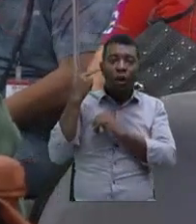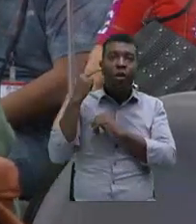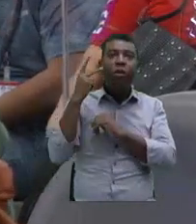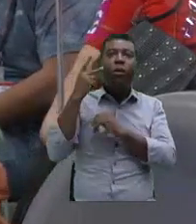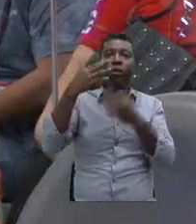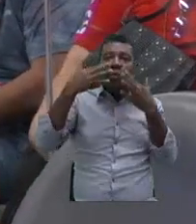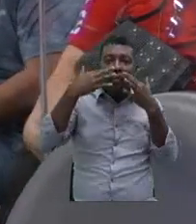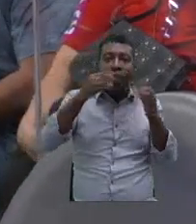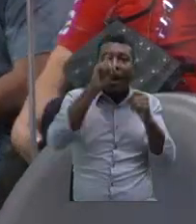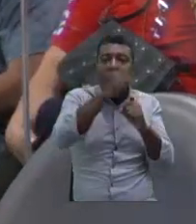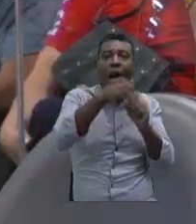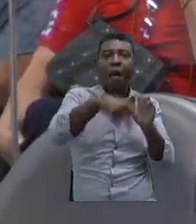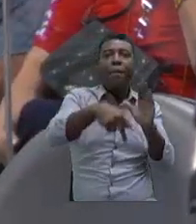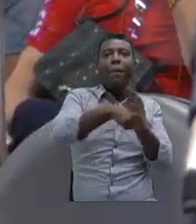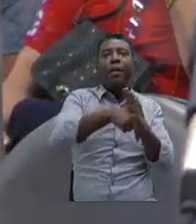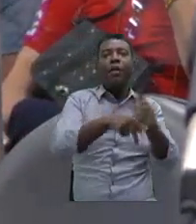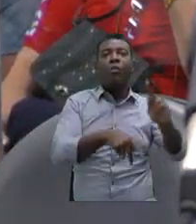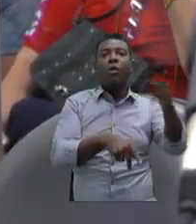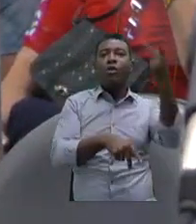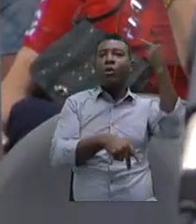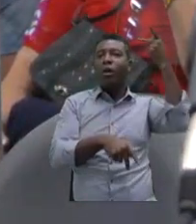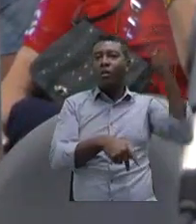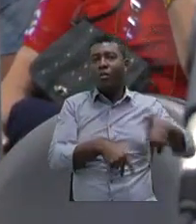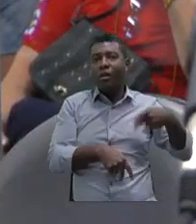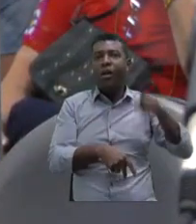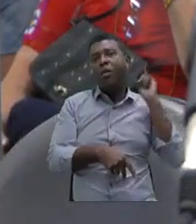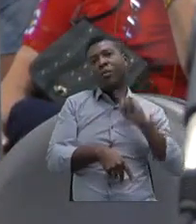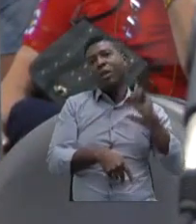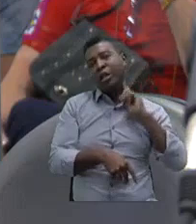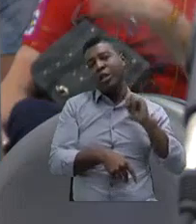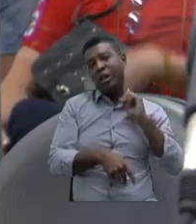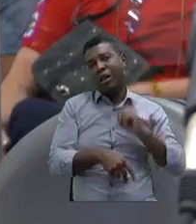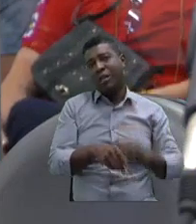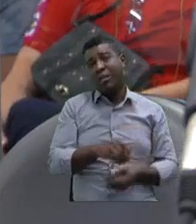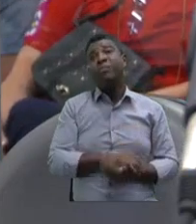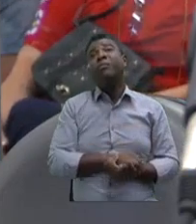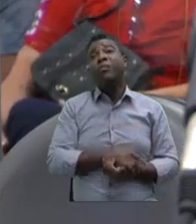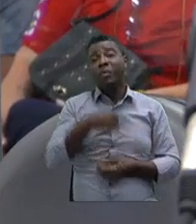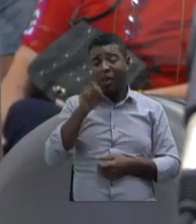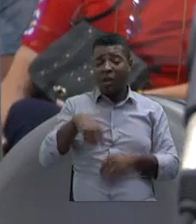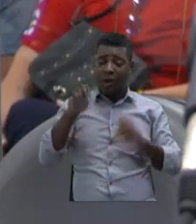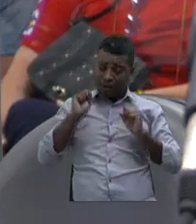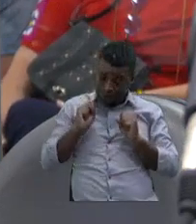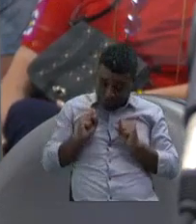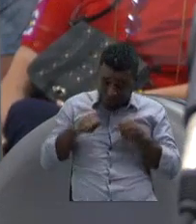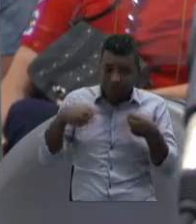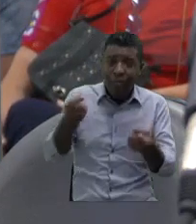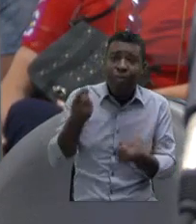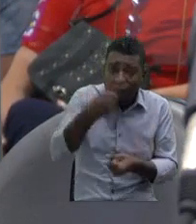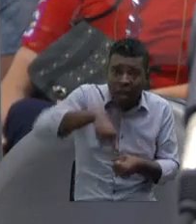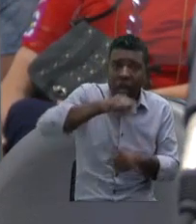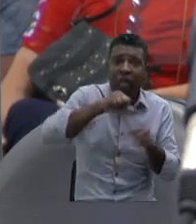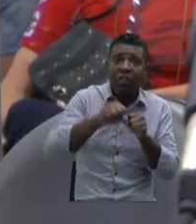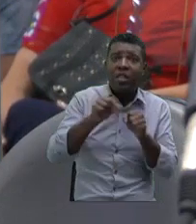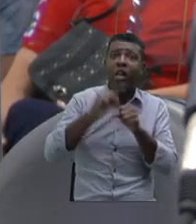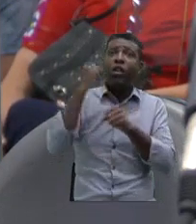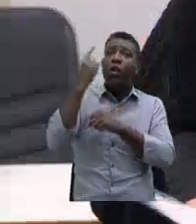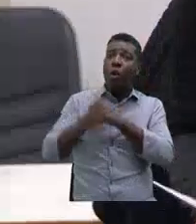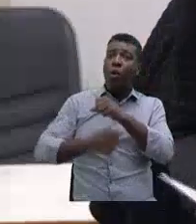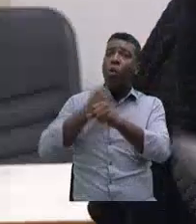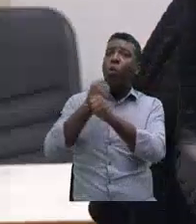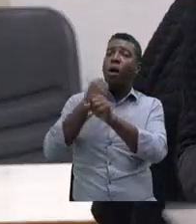como patrimônio histórico de Minas Gerais. Então, é um esforço que nós temos feito já há 1 ano e meio, e